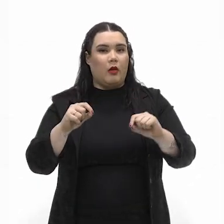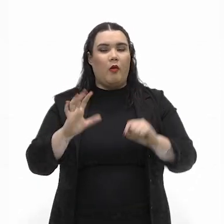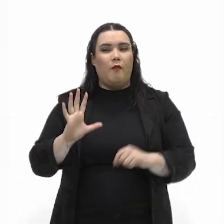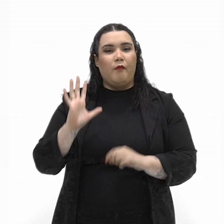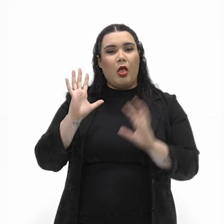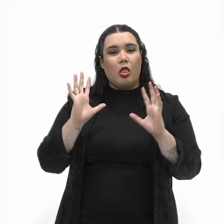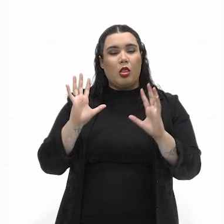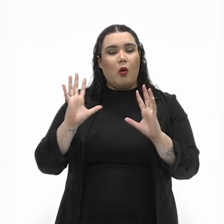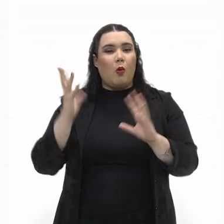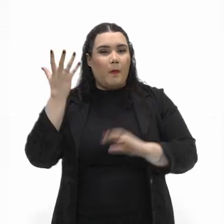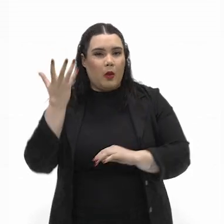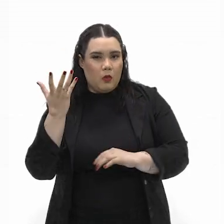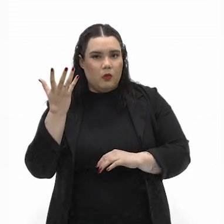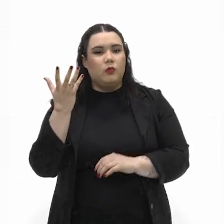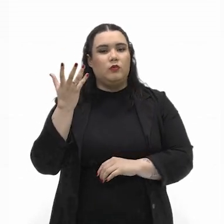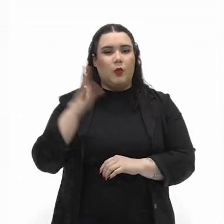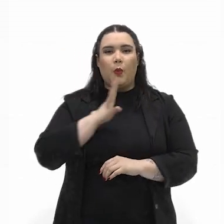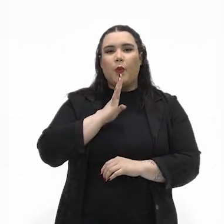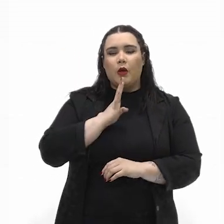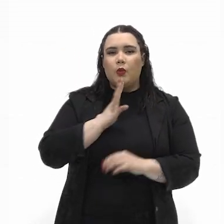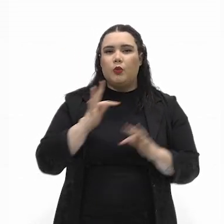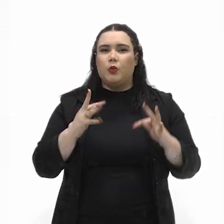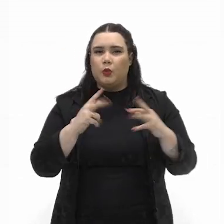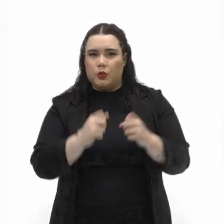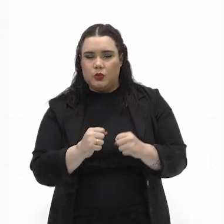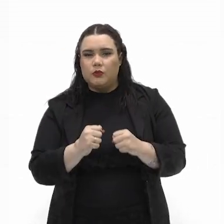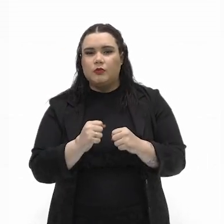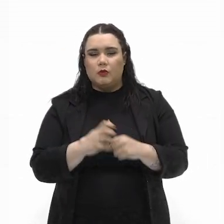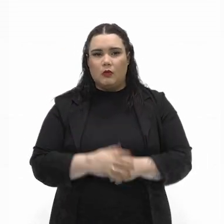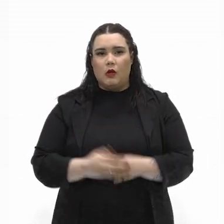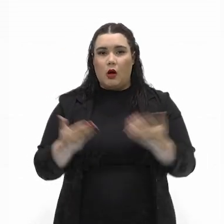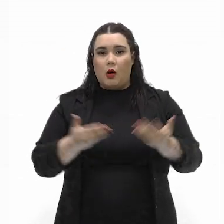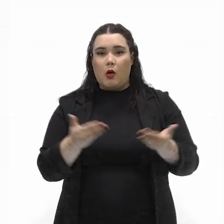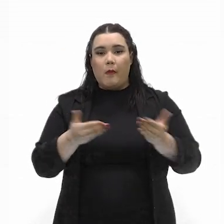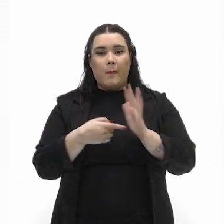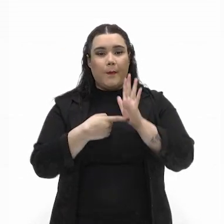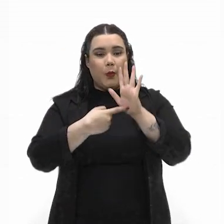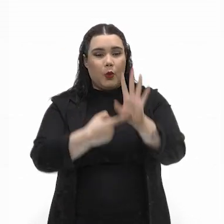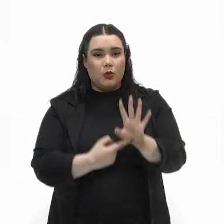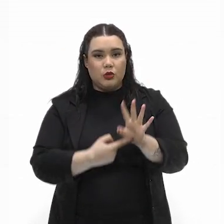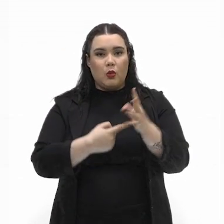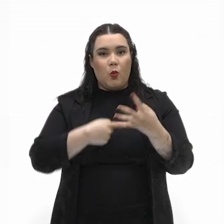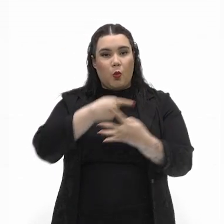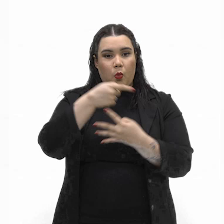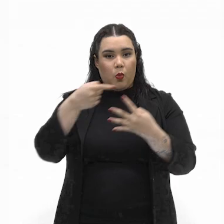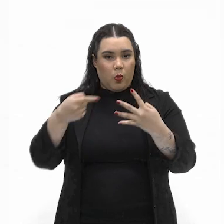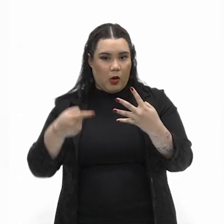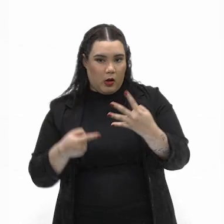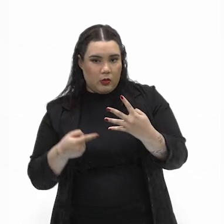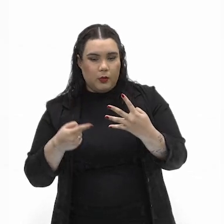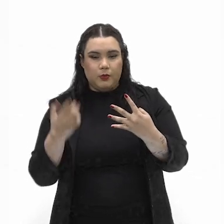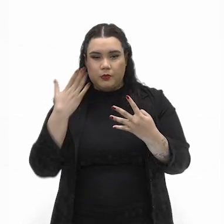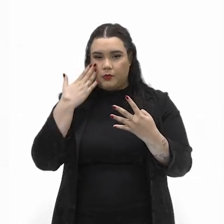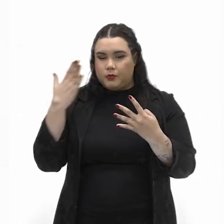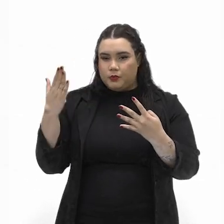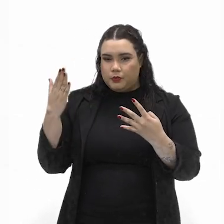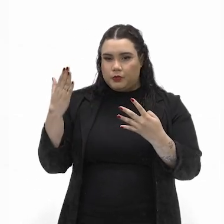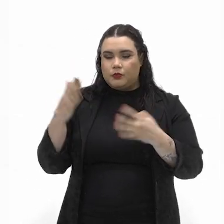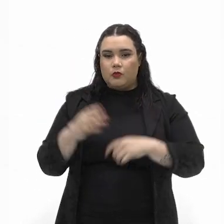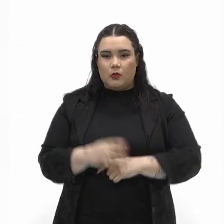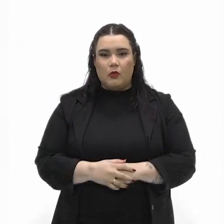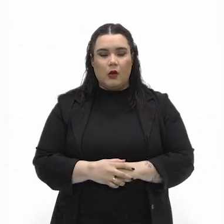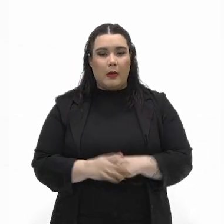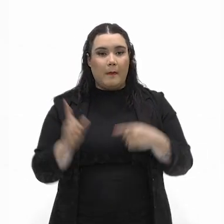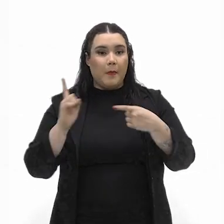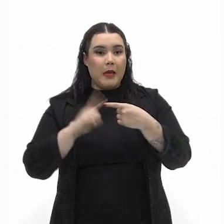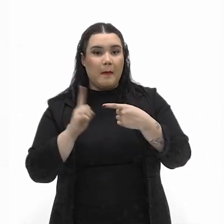os fenômenos conhecidos, gente. E eu vou mostrar para vocês agora quais são essas 4 forças fundamentais. São elas: